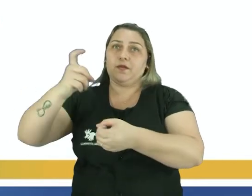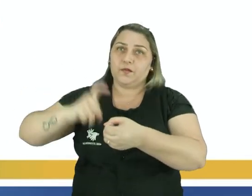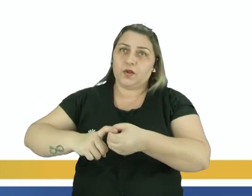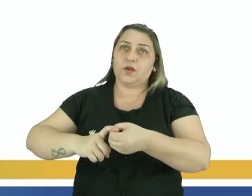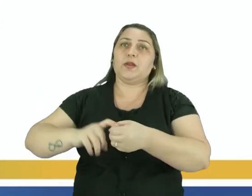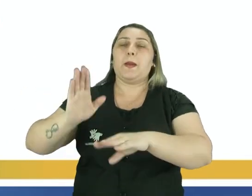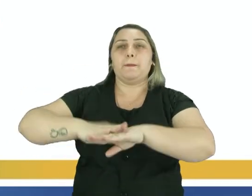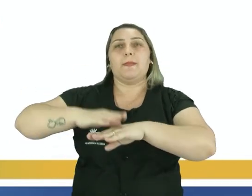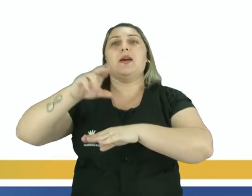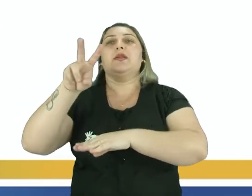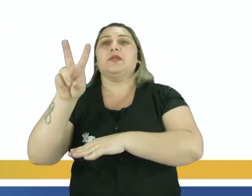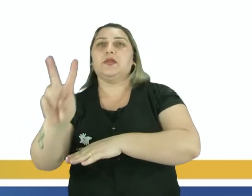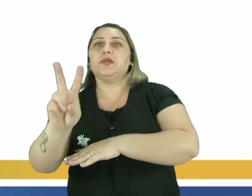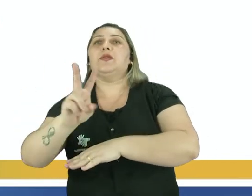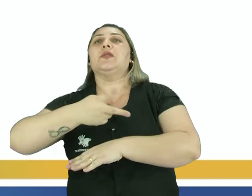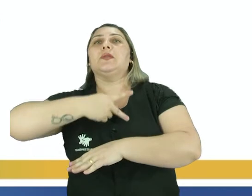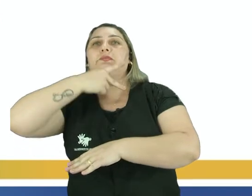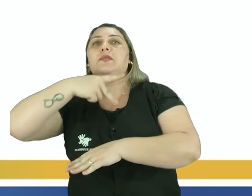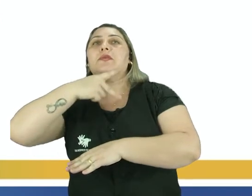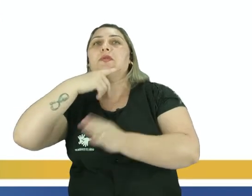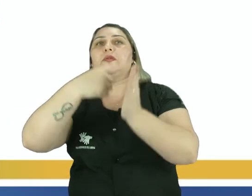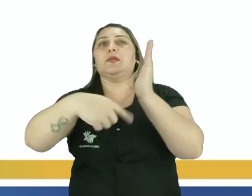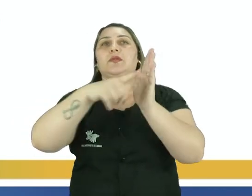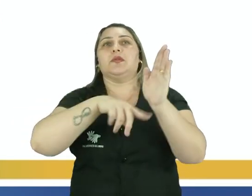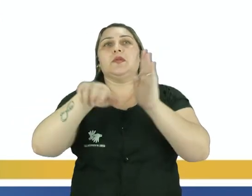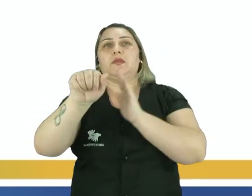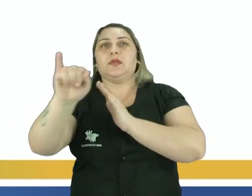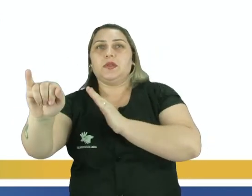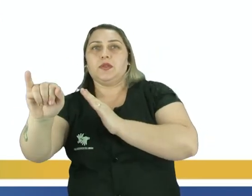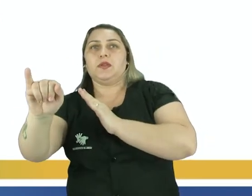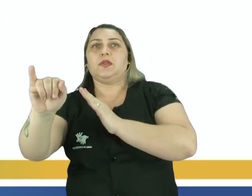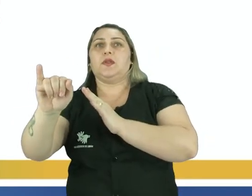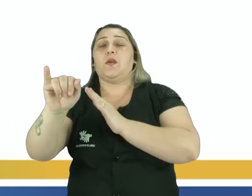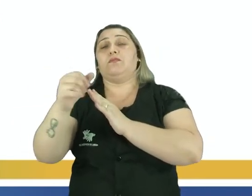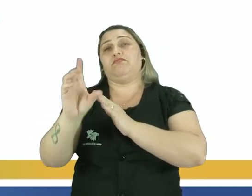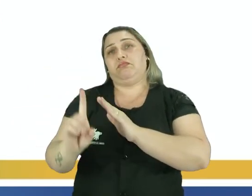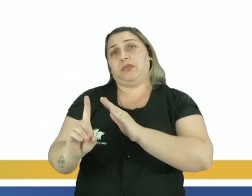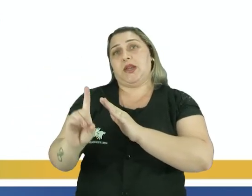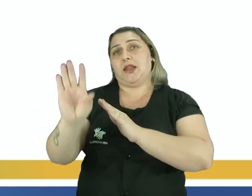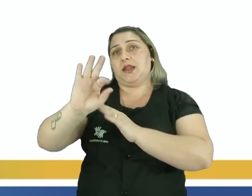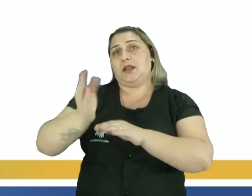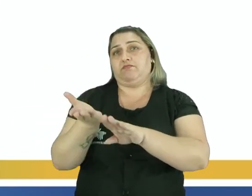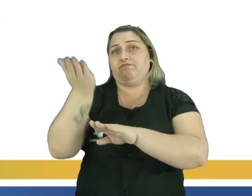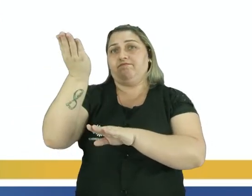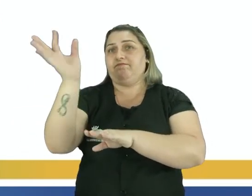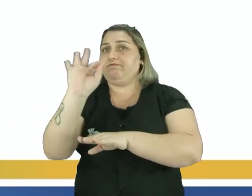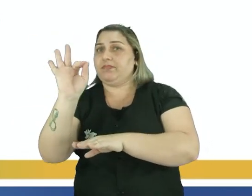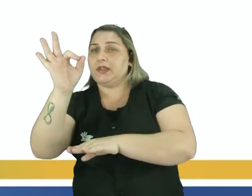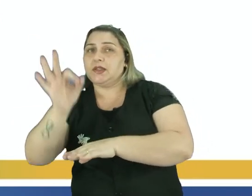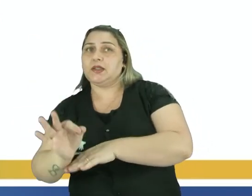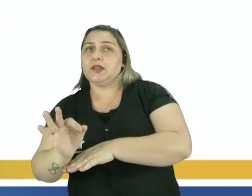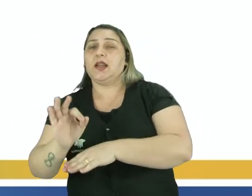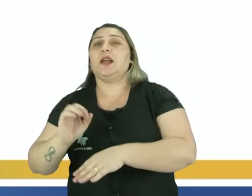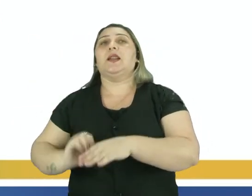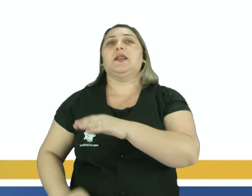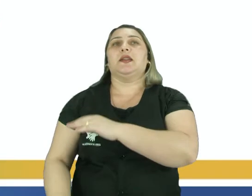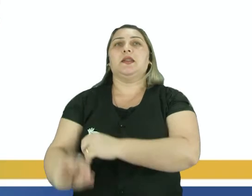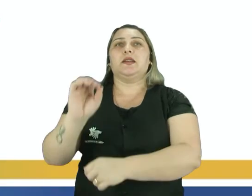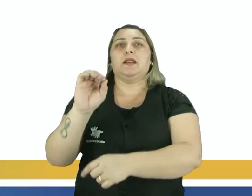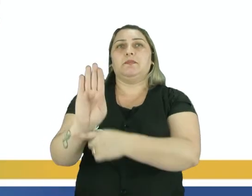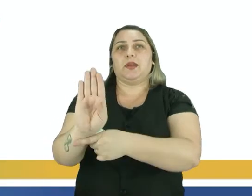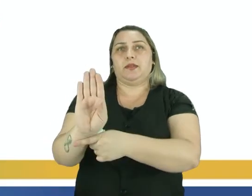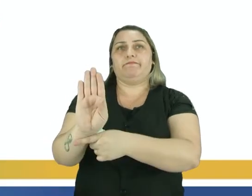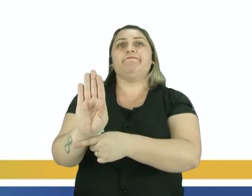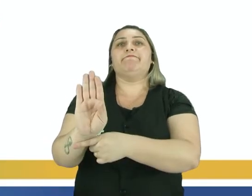ao pluripartidarismo e a revogação do AI-5? Ou D, nenhuma das alternativas? Então, a alternativa certa é a